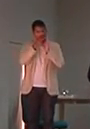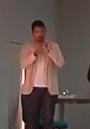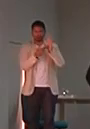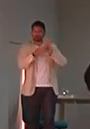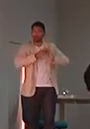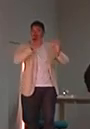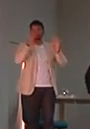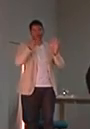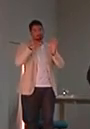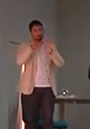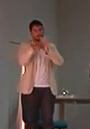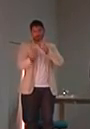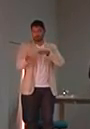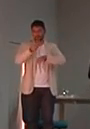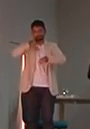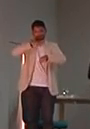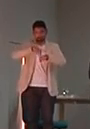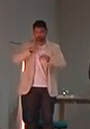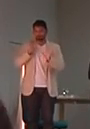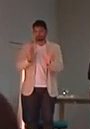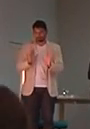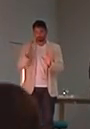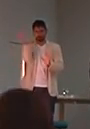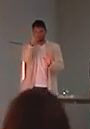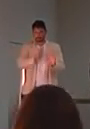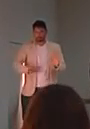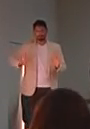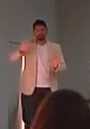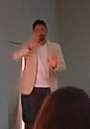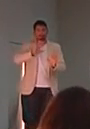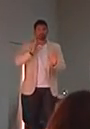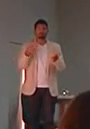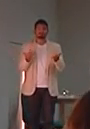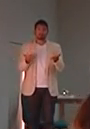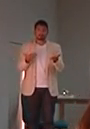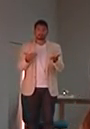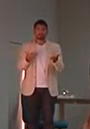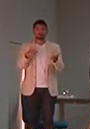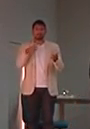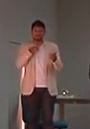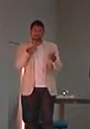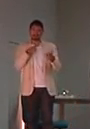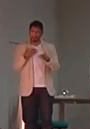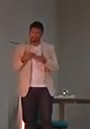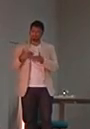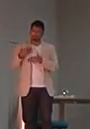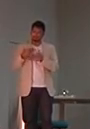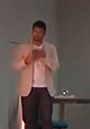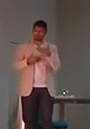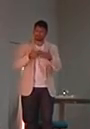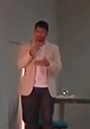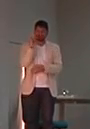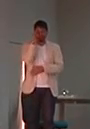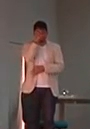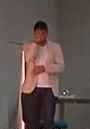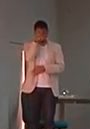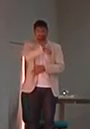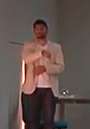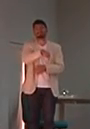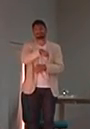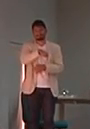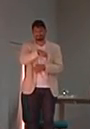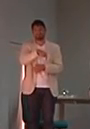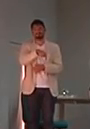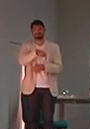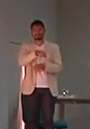que, naturalmente, nós vamos seguir, apesar de todo um processo conturbado que tem sido essa eleição. Mas